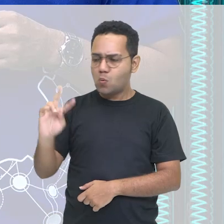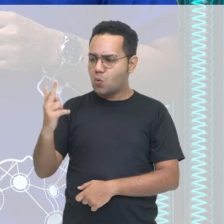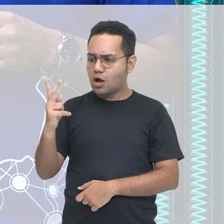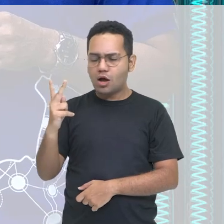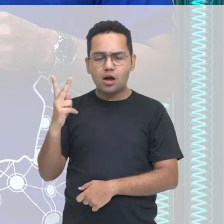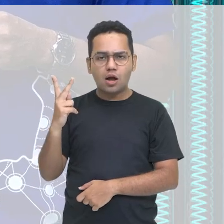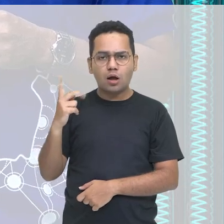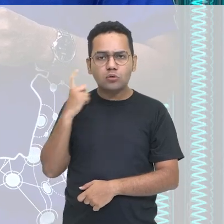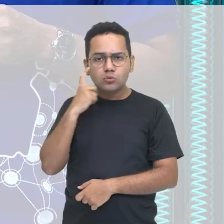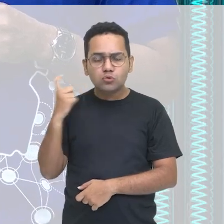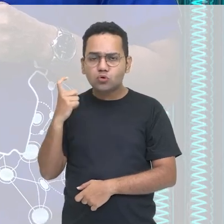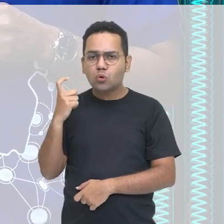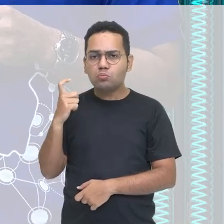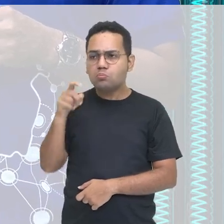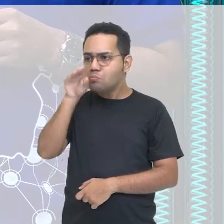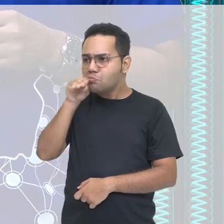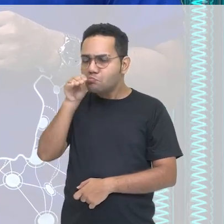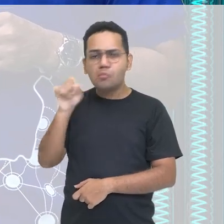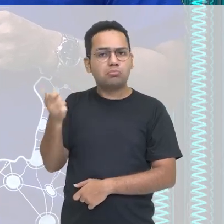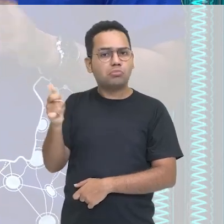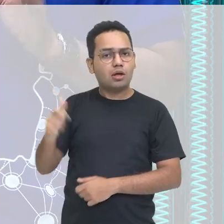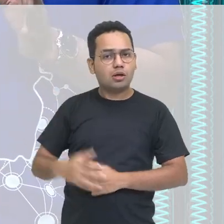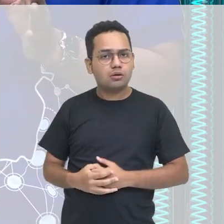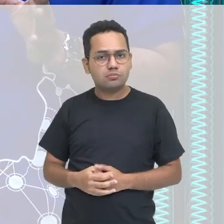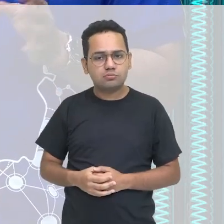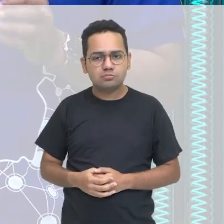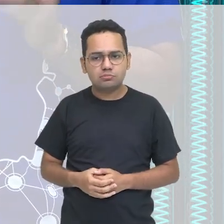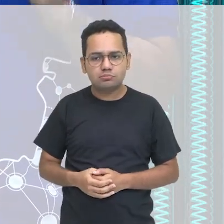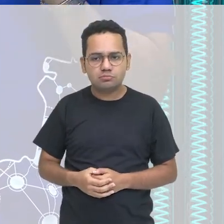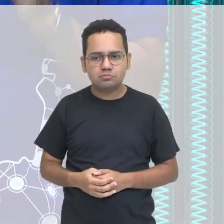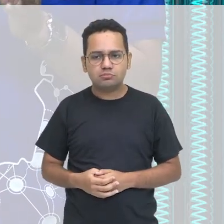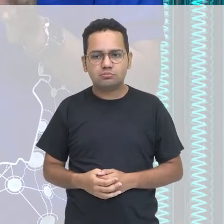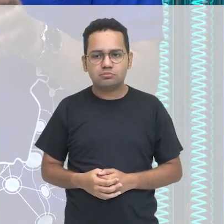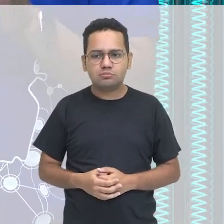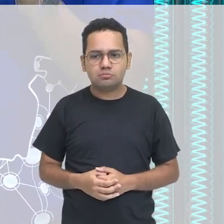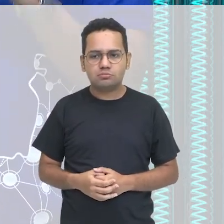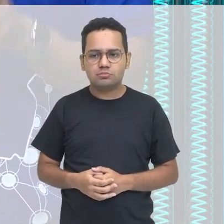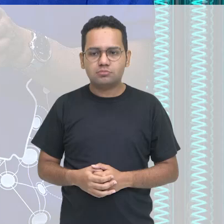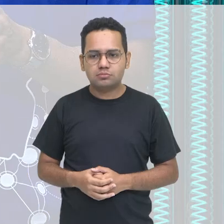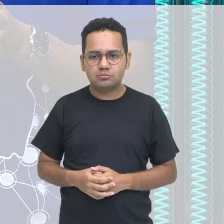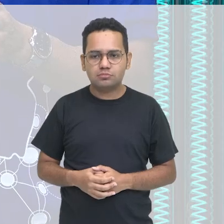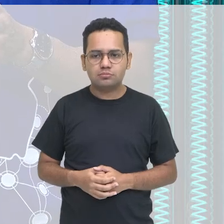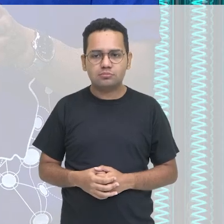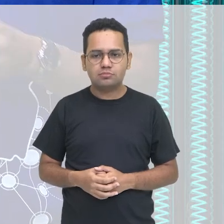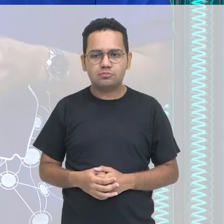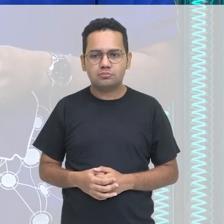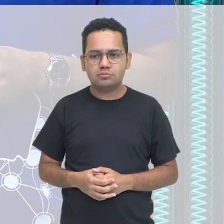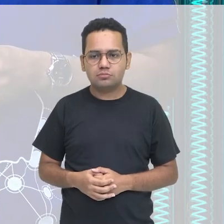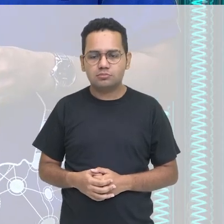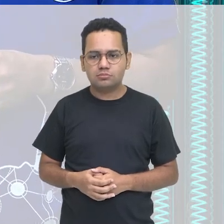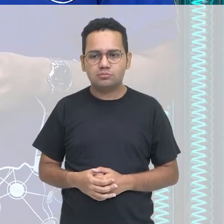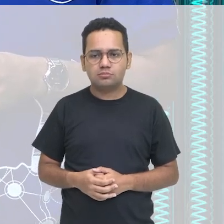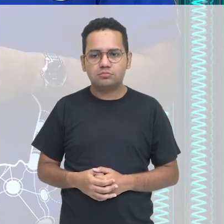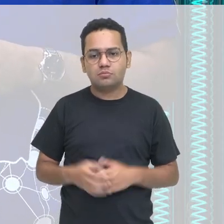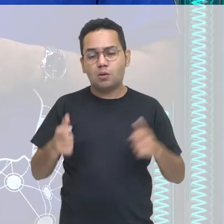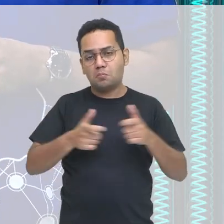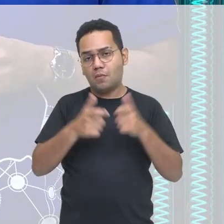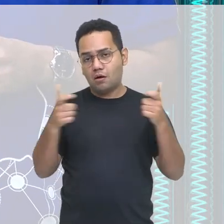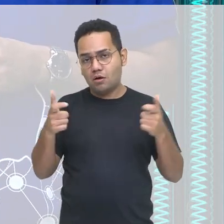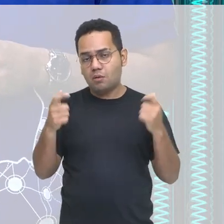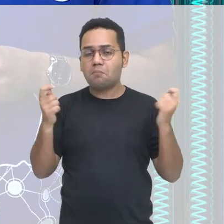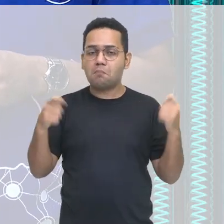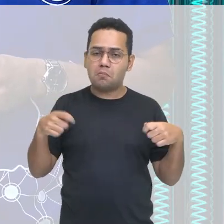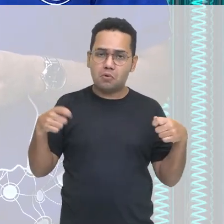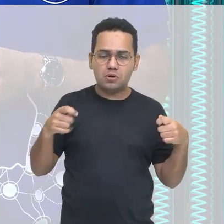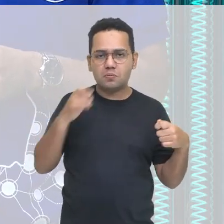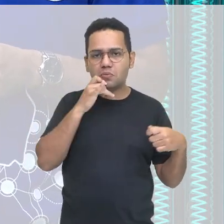tem som, tá bom? Não são todas aqui, tem outras, mas assim, na grande maioria essa regra ainda vale. Na maioria das vezes,